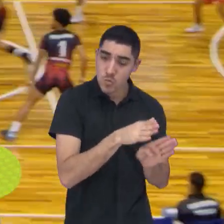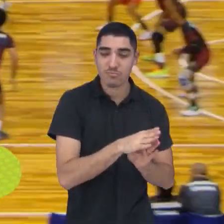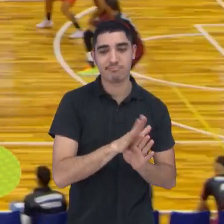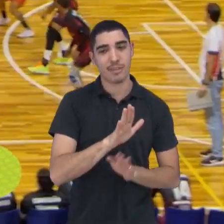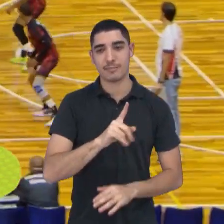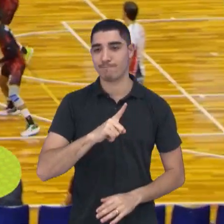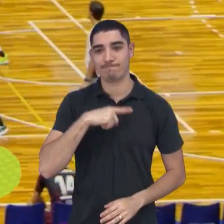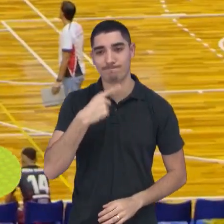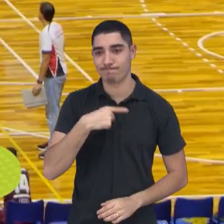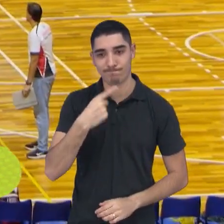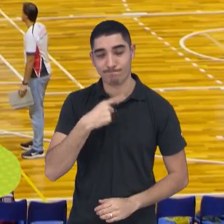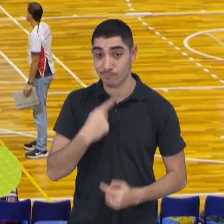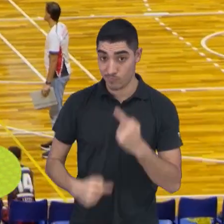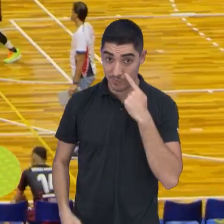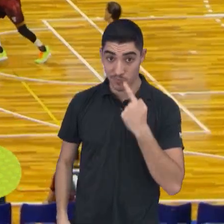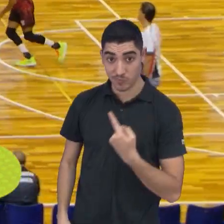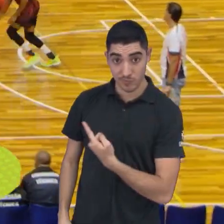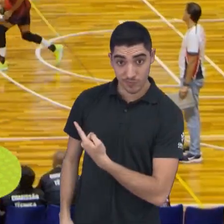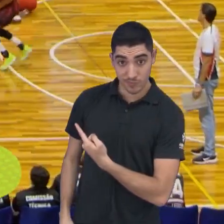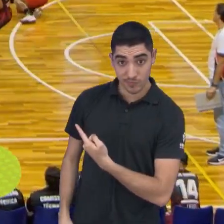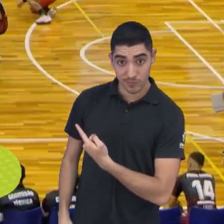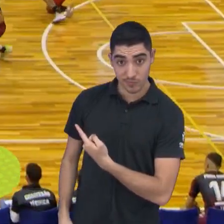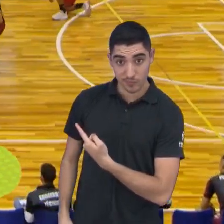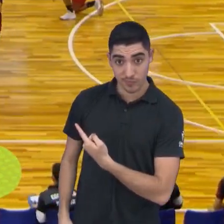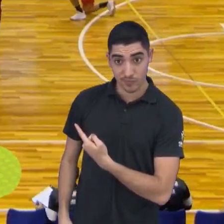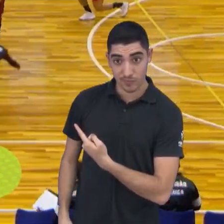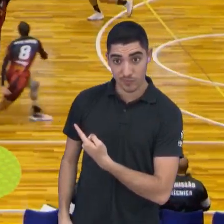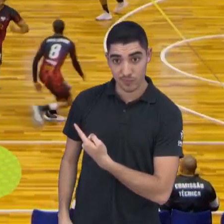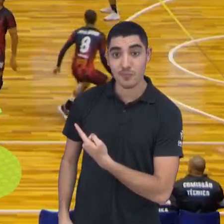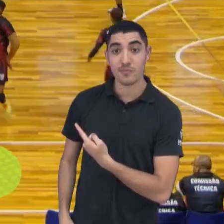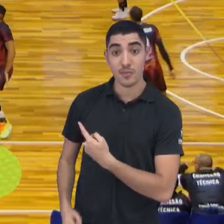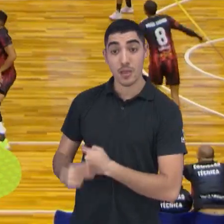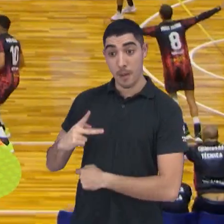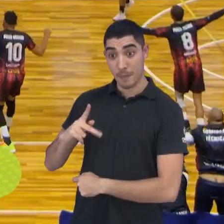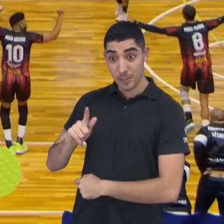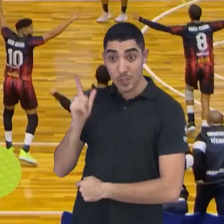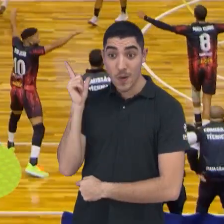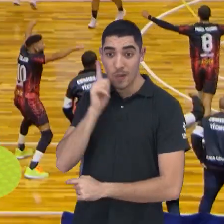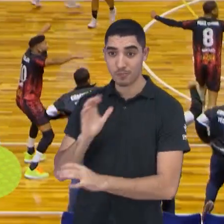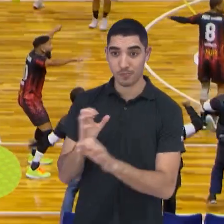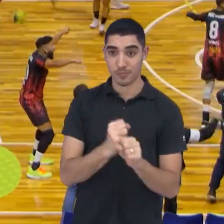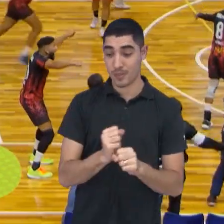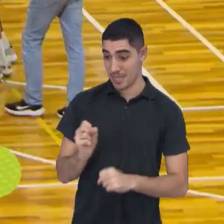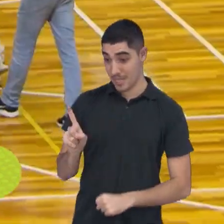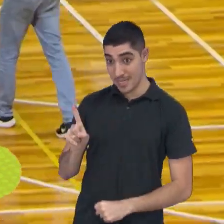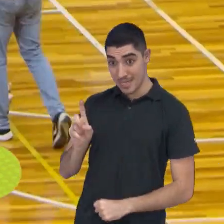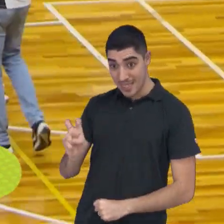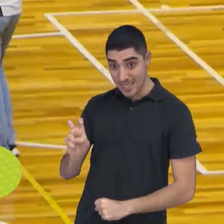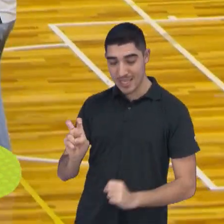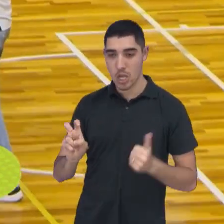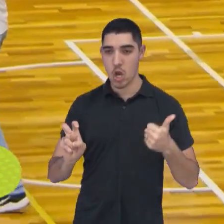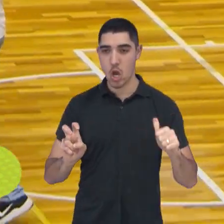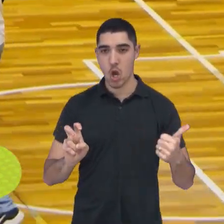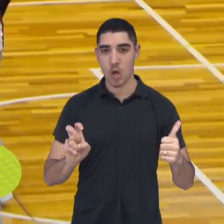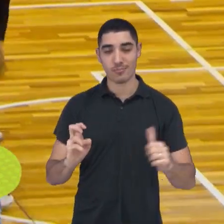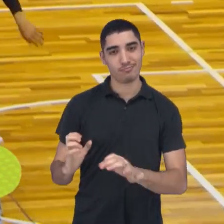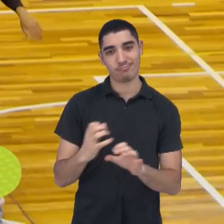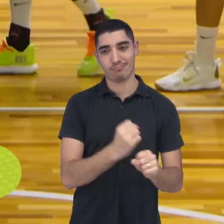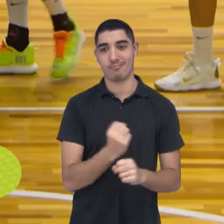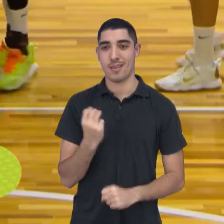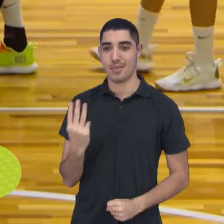mas não adiantou. Nesse lance, o Praia Grande fez 15-11 e fechou o jogo em